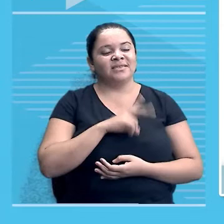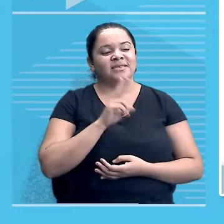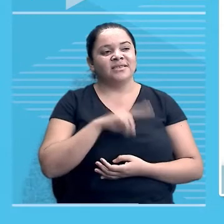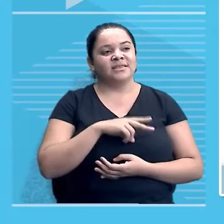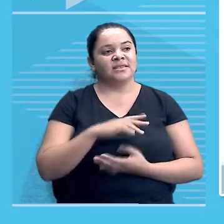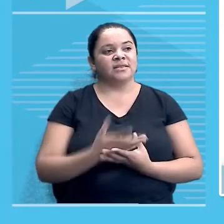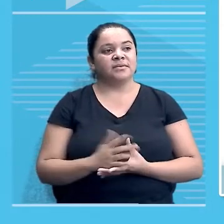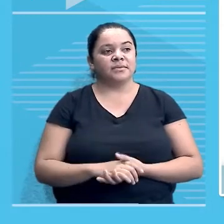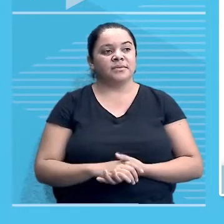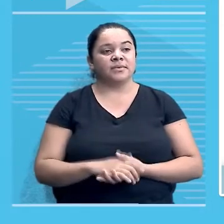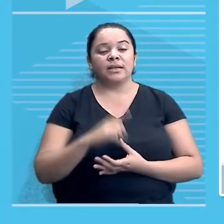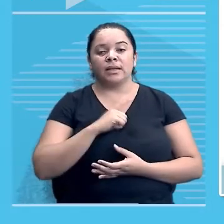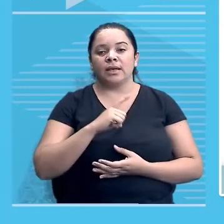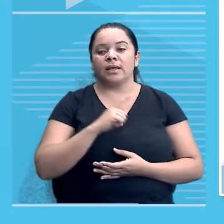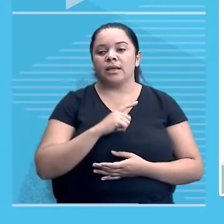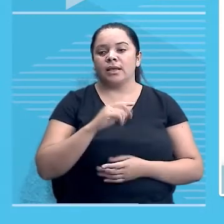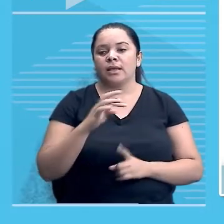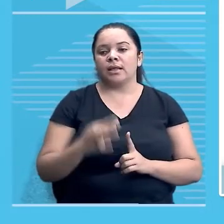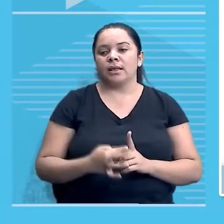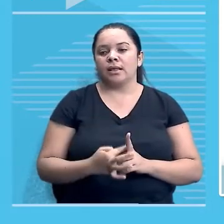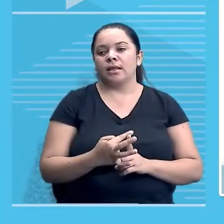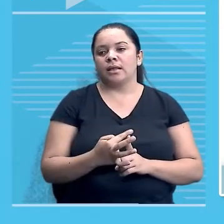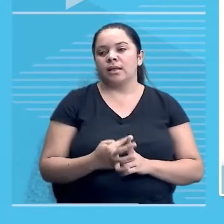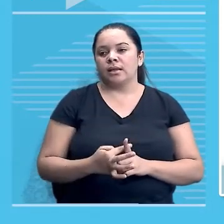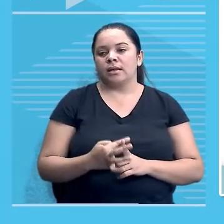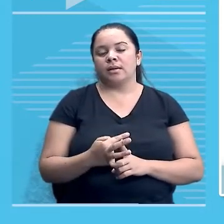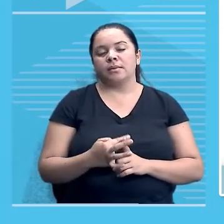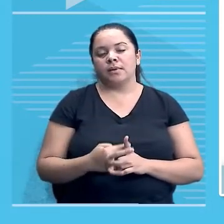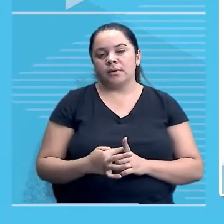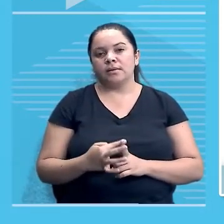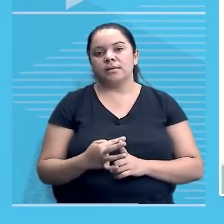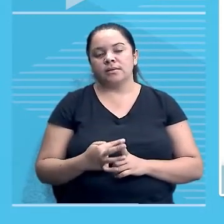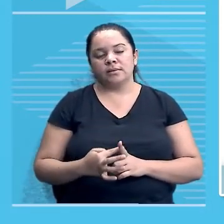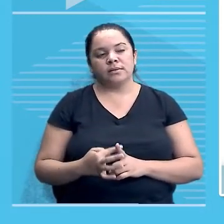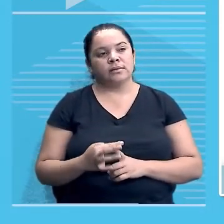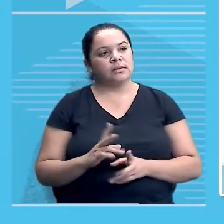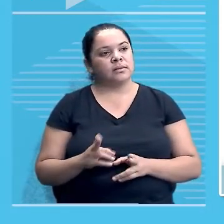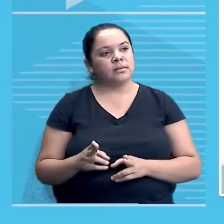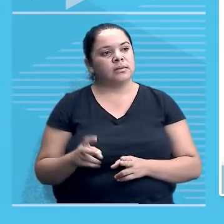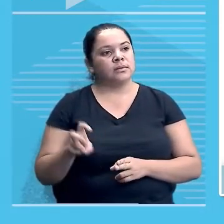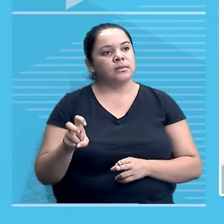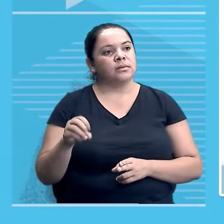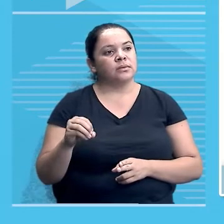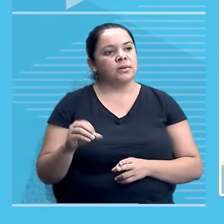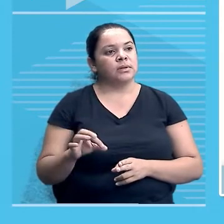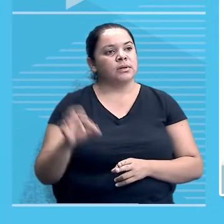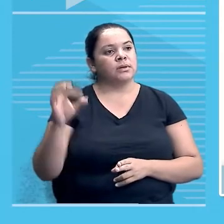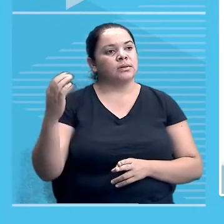uma variação de temperatura igual a 50 graus Celsius.